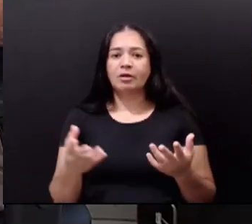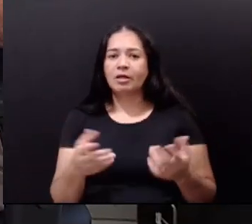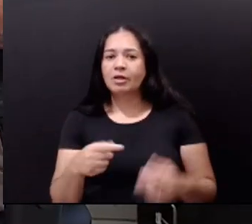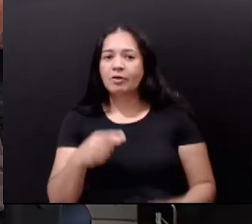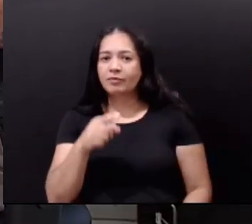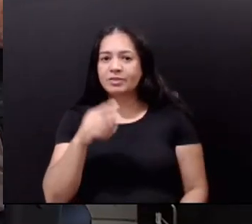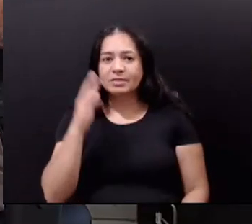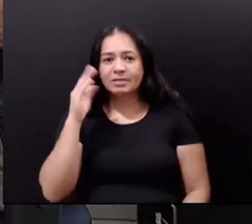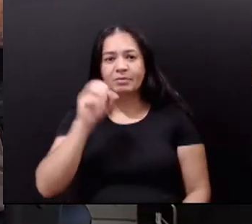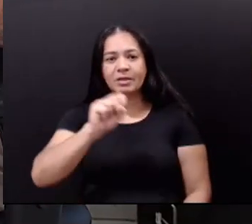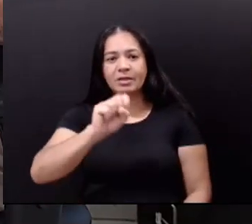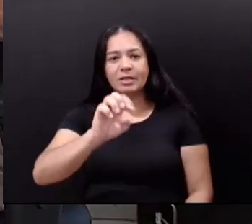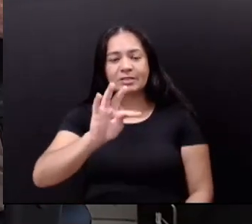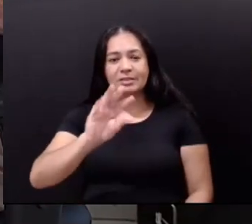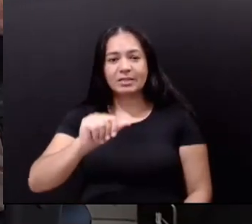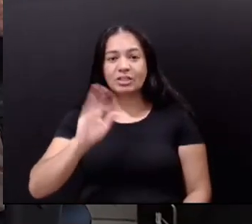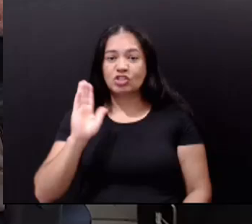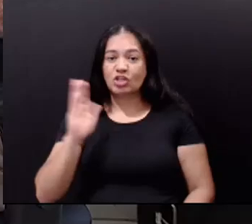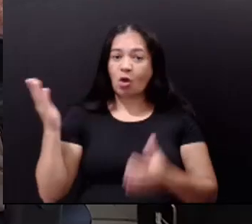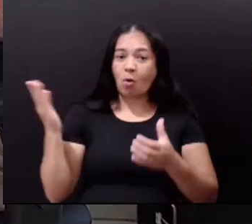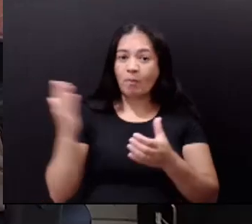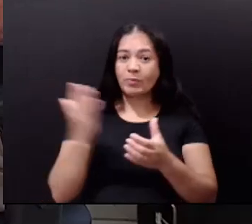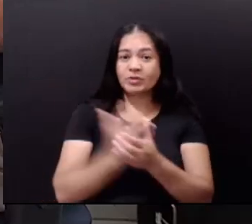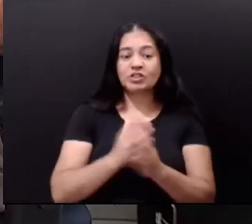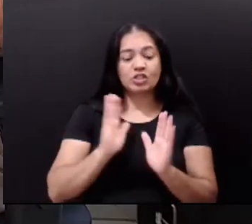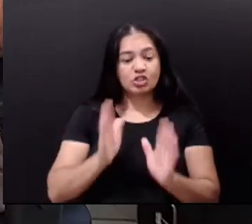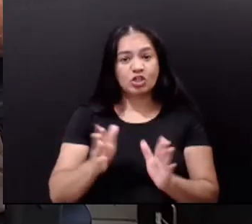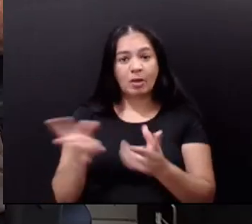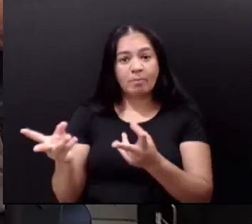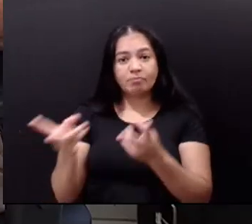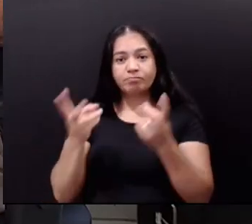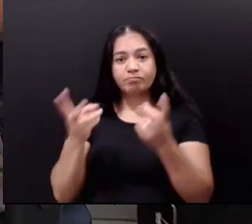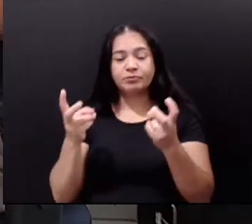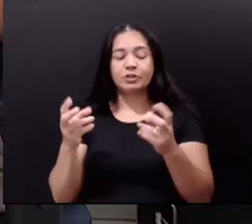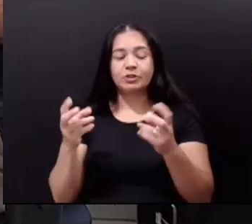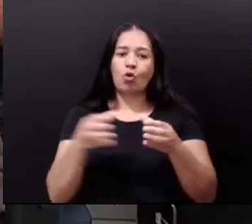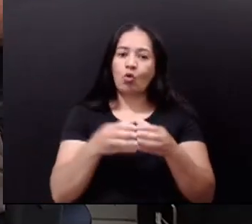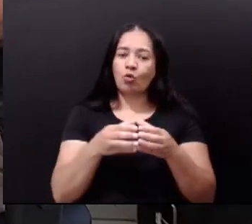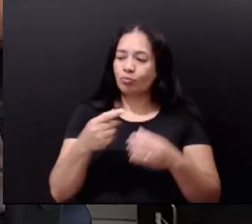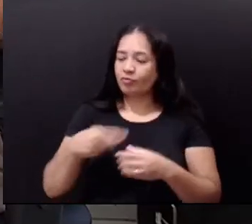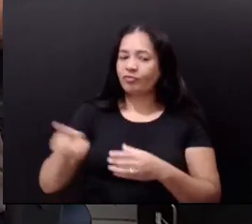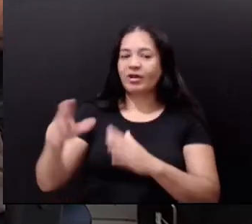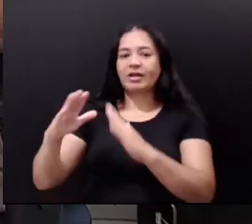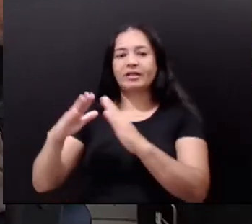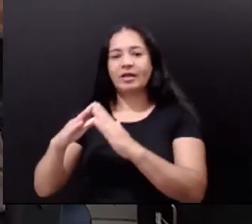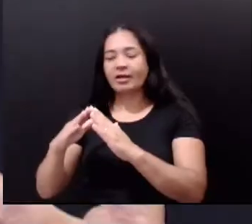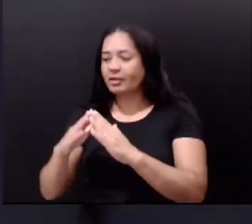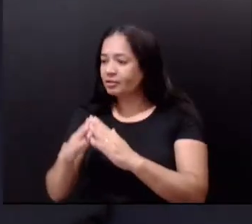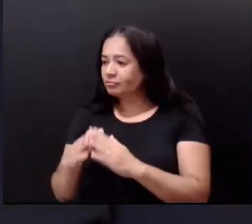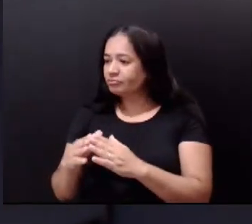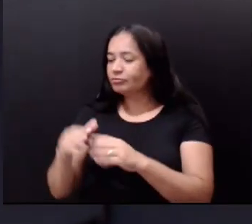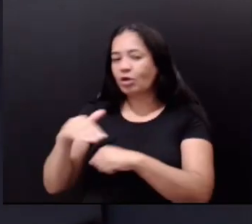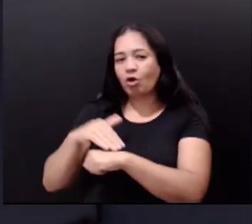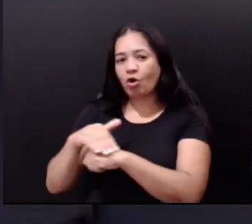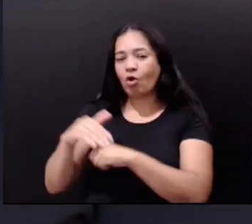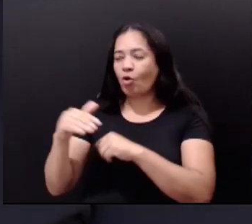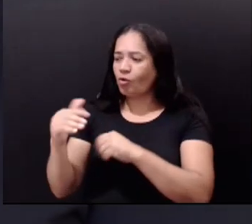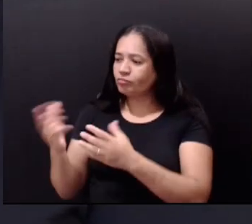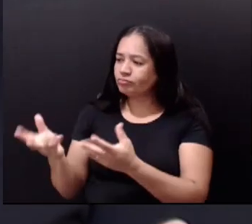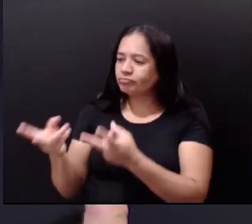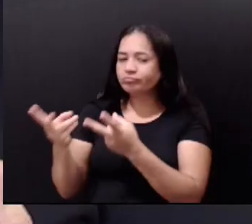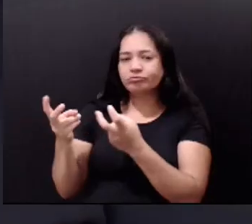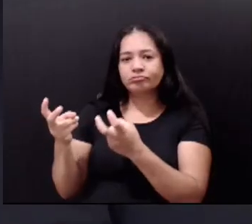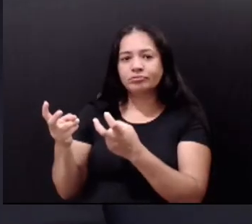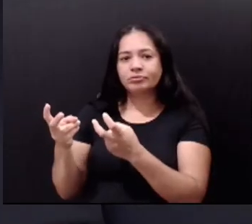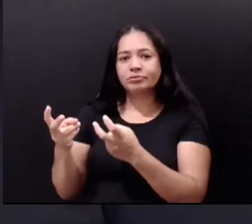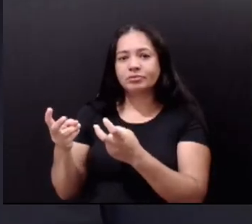os processos que já foram identificados. Então a equipe vai a domicílio para ver, para constatar, para disponibilizar o serviço para a